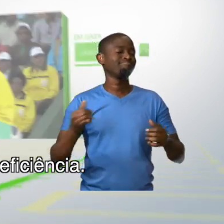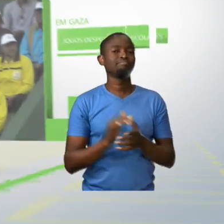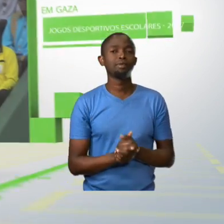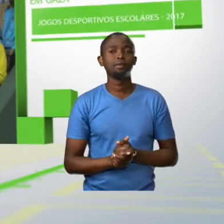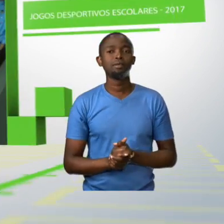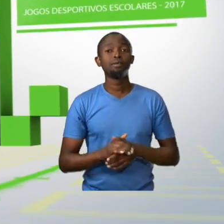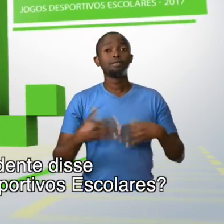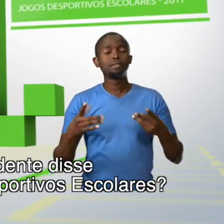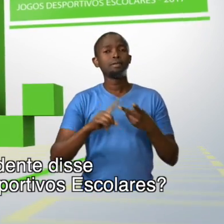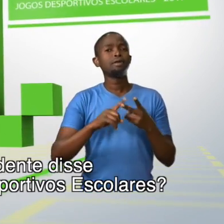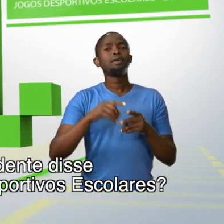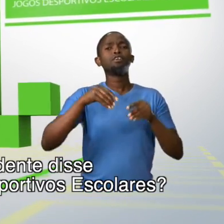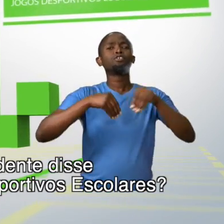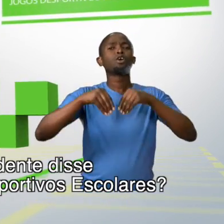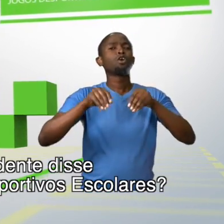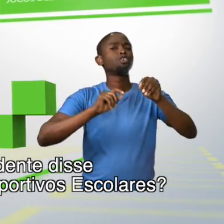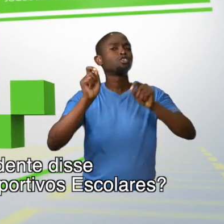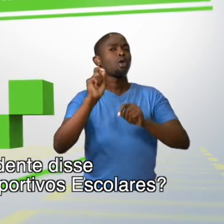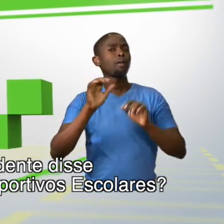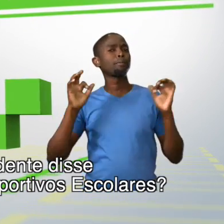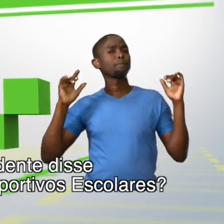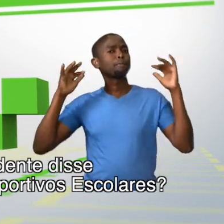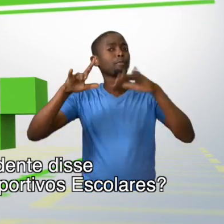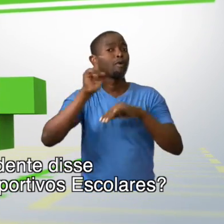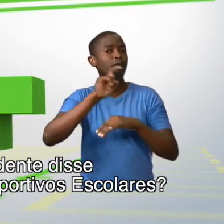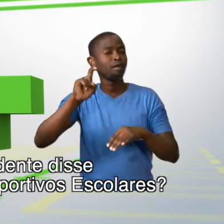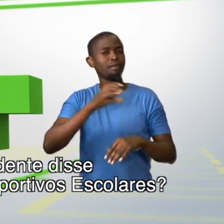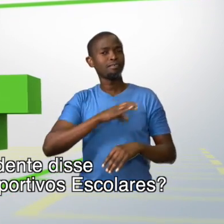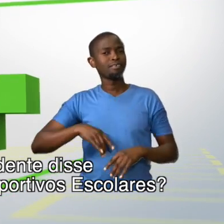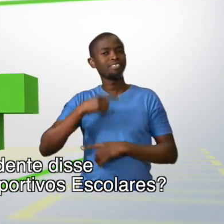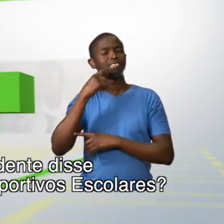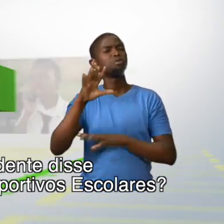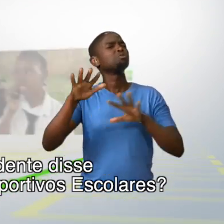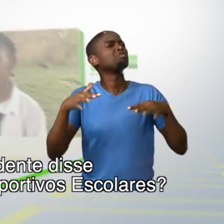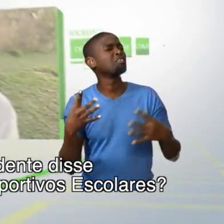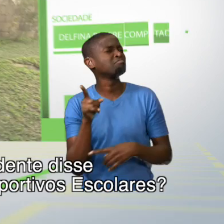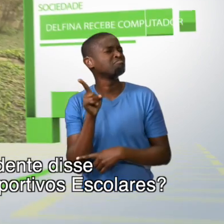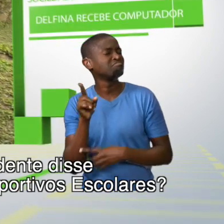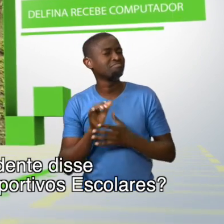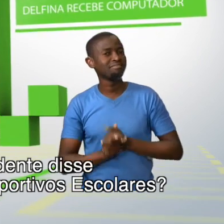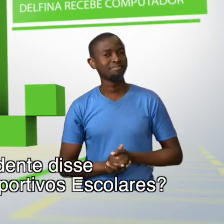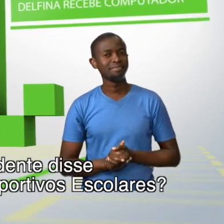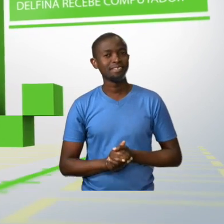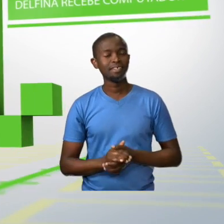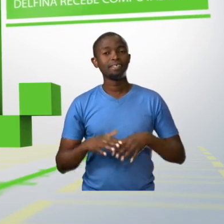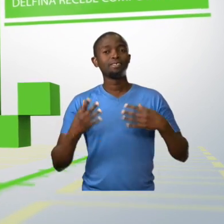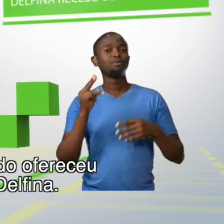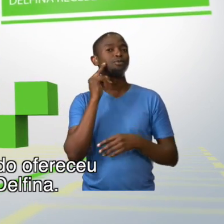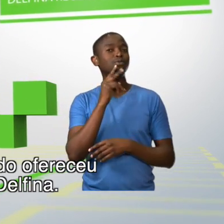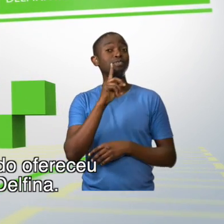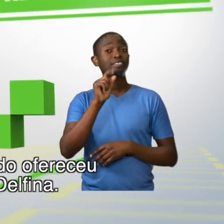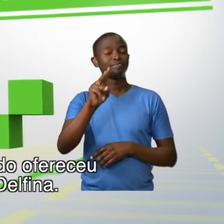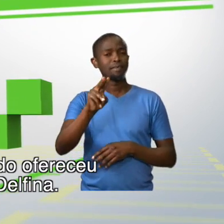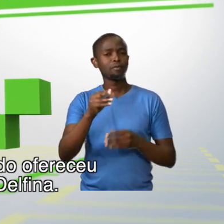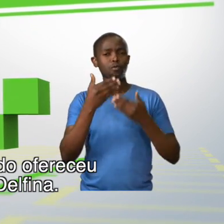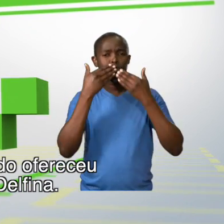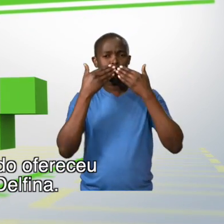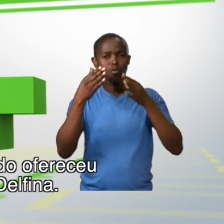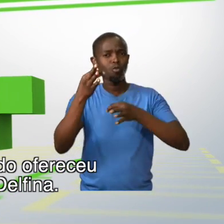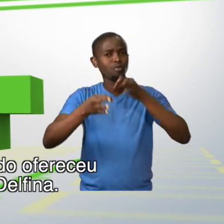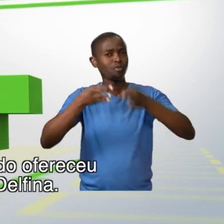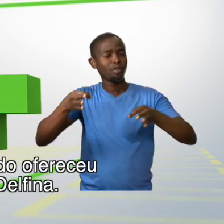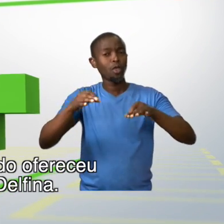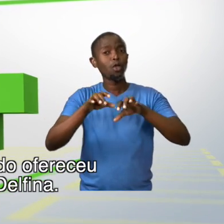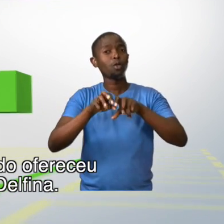com deficiência. O que será que o presidente disse aos atletas nos Jogos Desportivos Escolares? Saiba porquê a